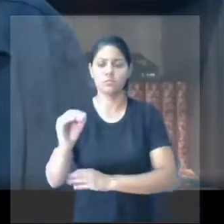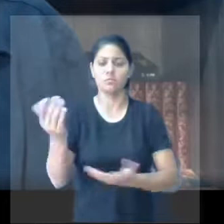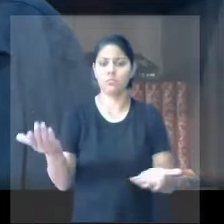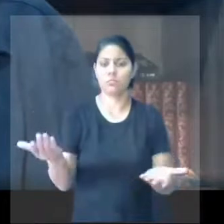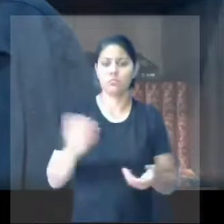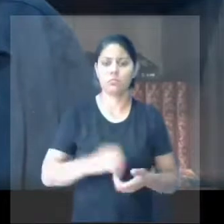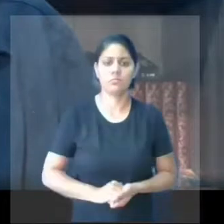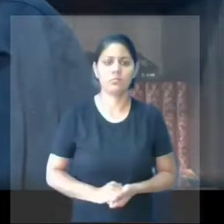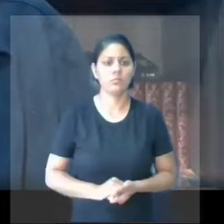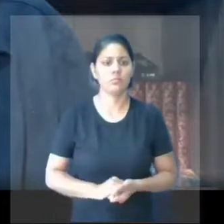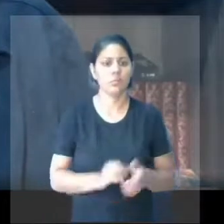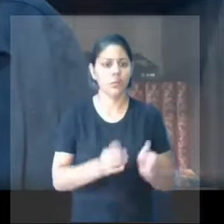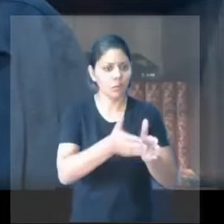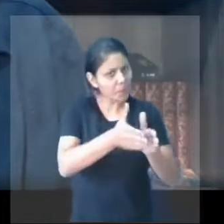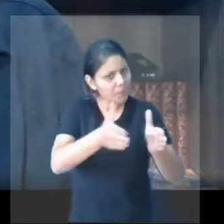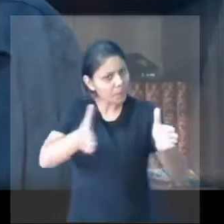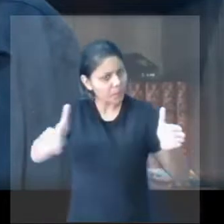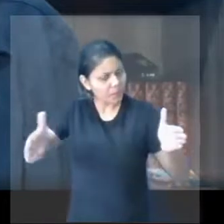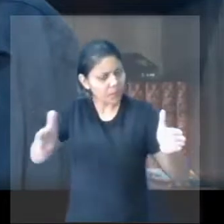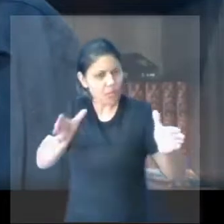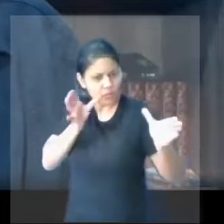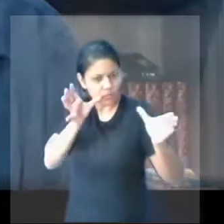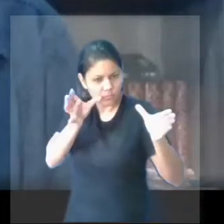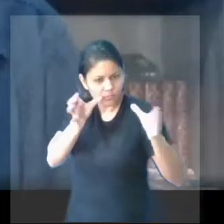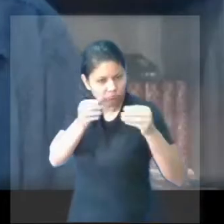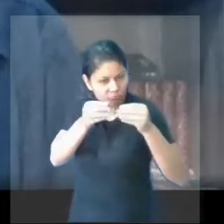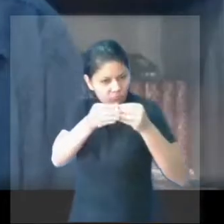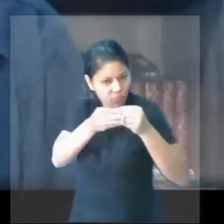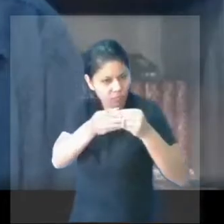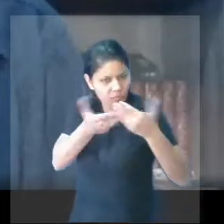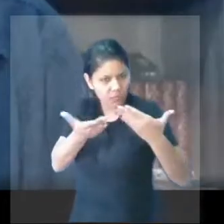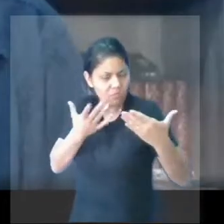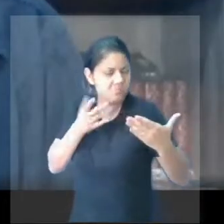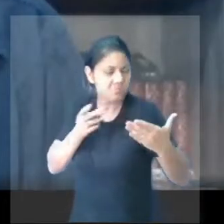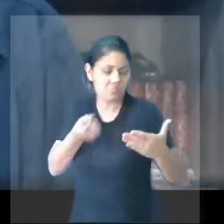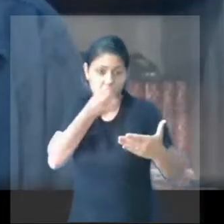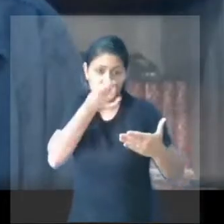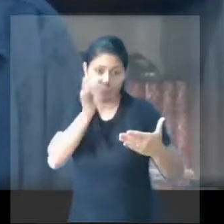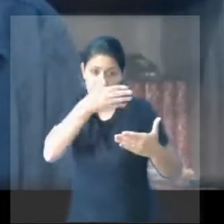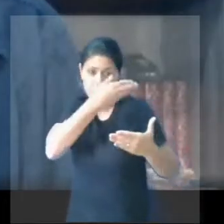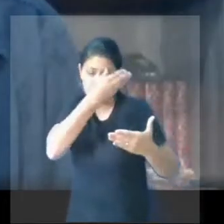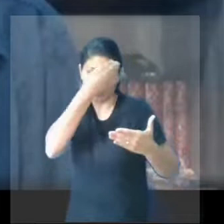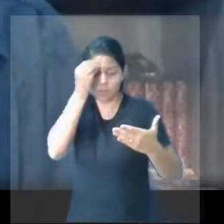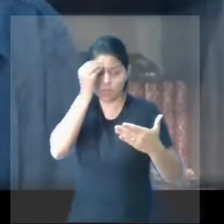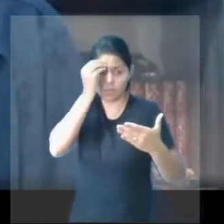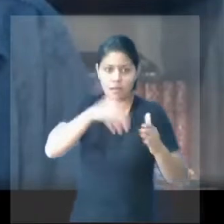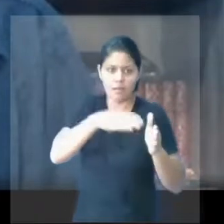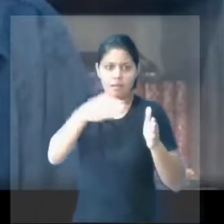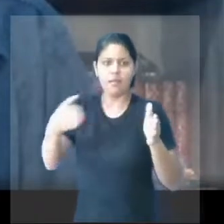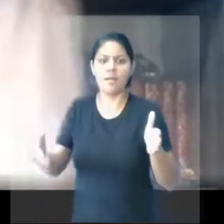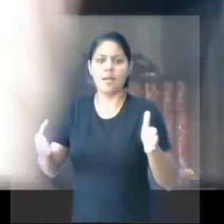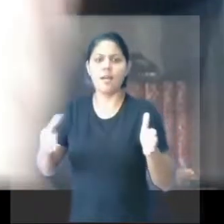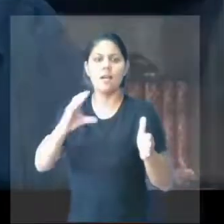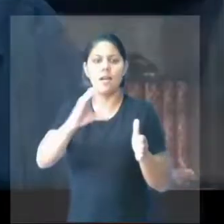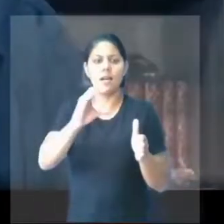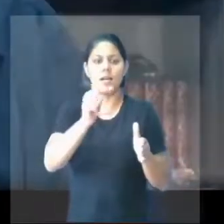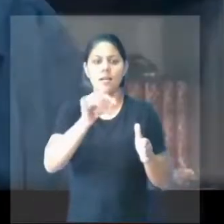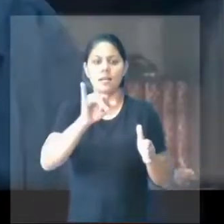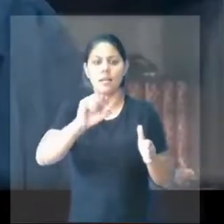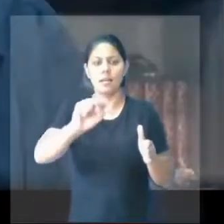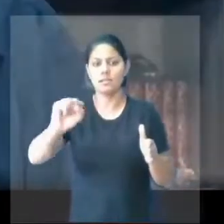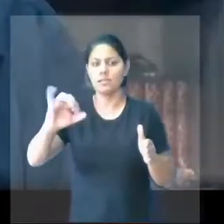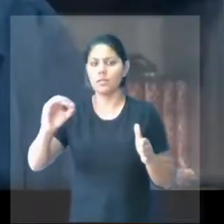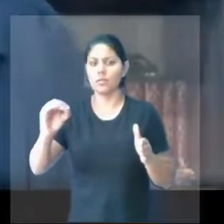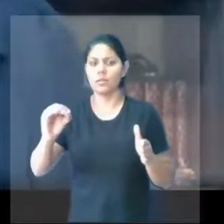períodos negros, né, da história dos clássicos, onde eles deixam de ser lidos. Mas basta saber isso, o clássico ele consegue ultrapassar todas